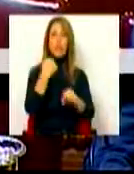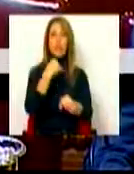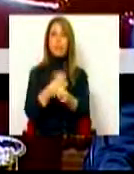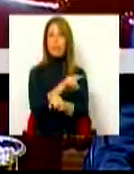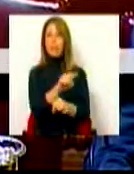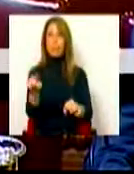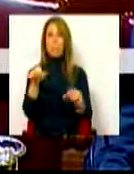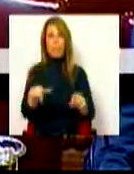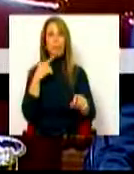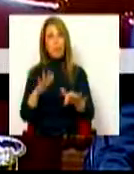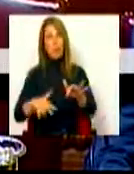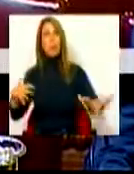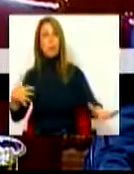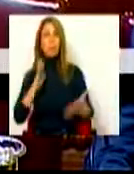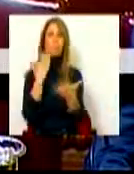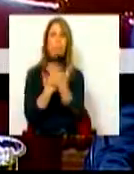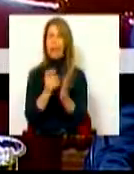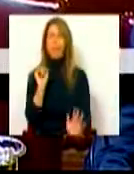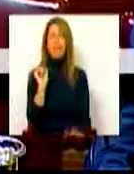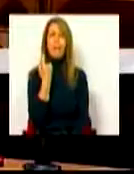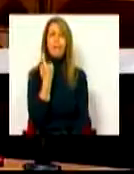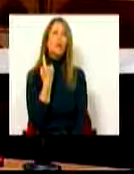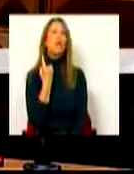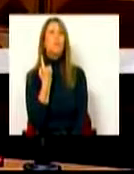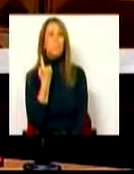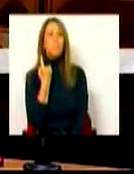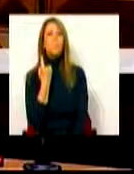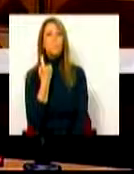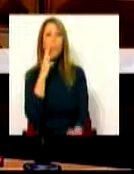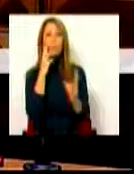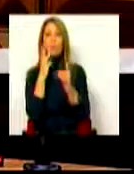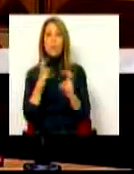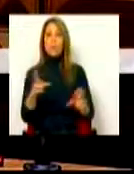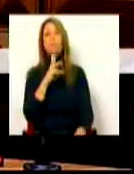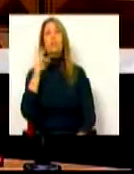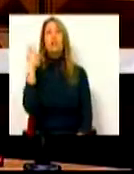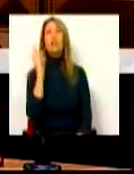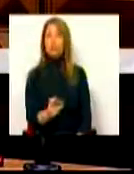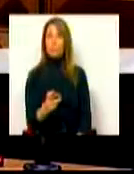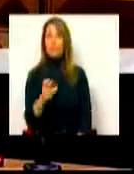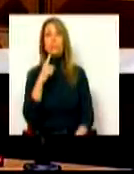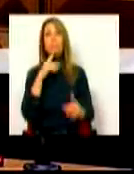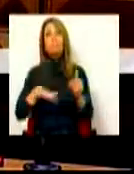dossiê aqui no Parlamento, de forma a termos rapidamente encontrado respostas